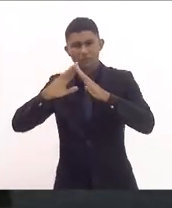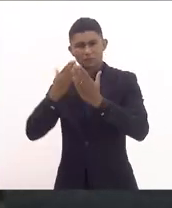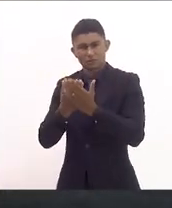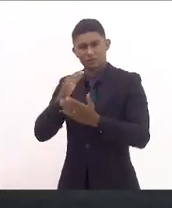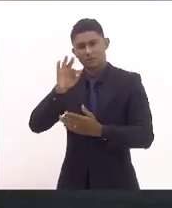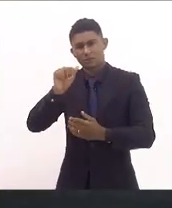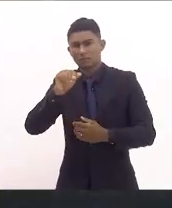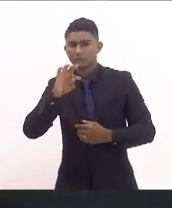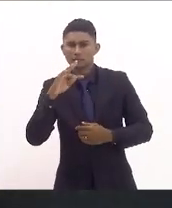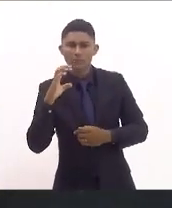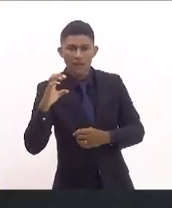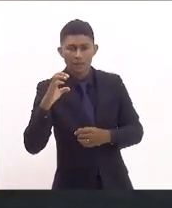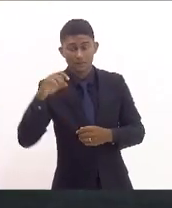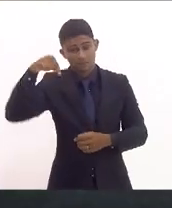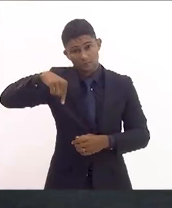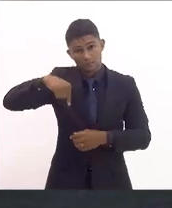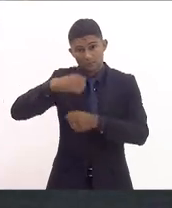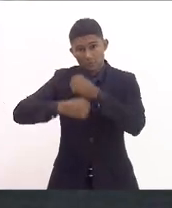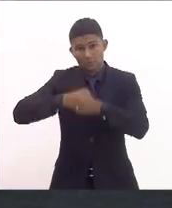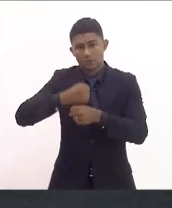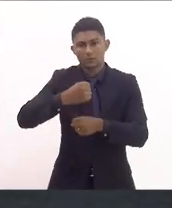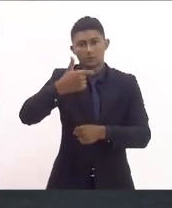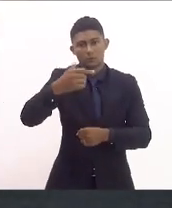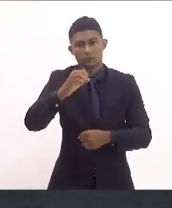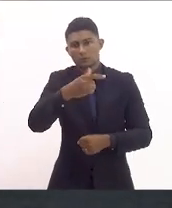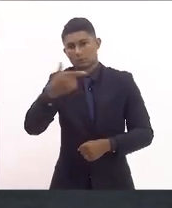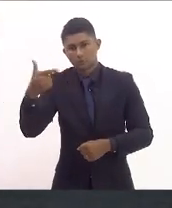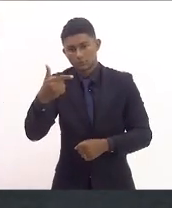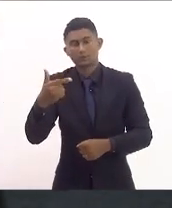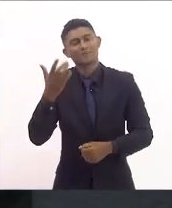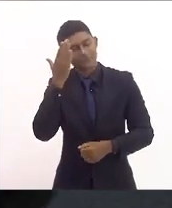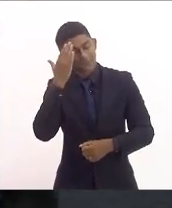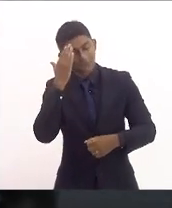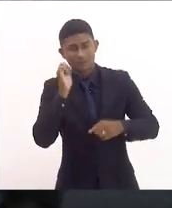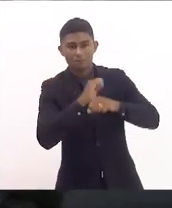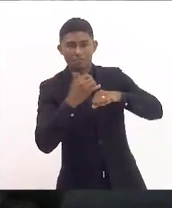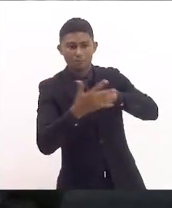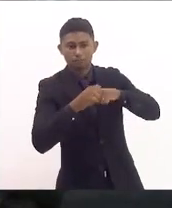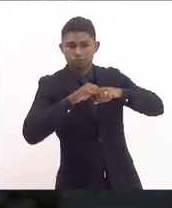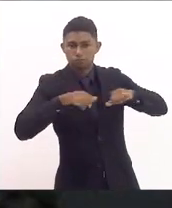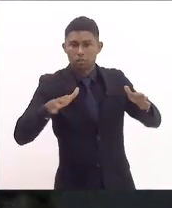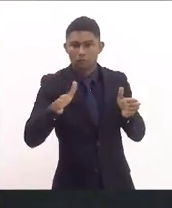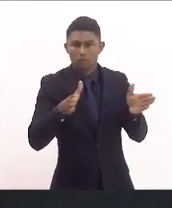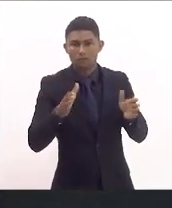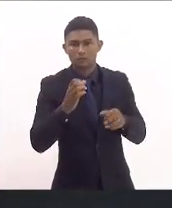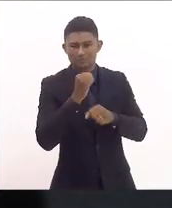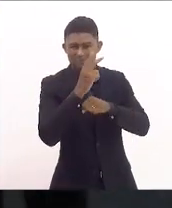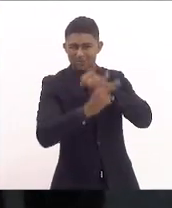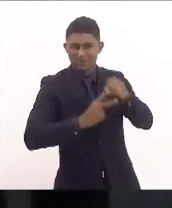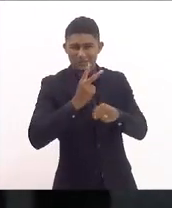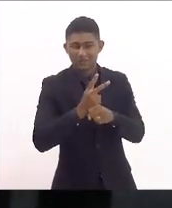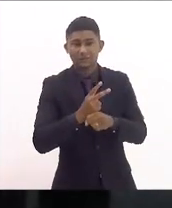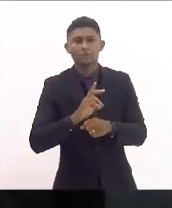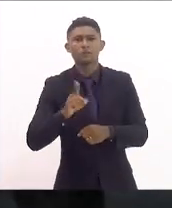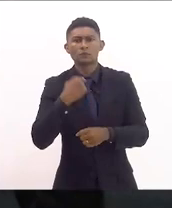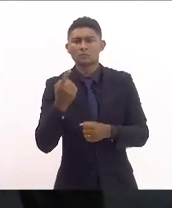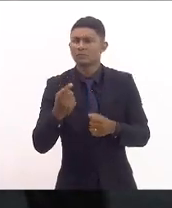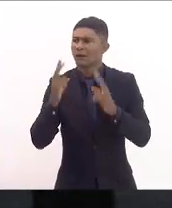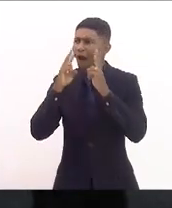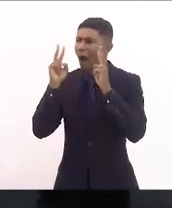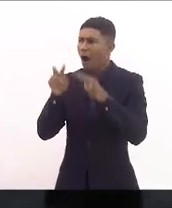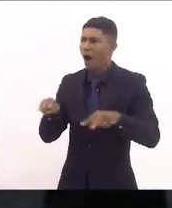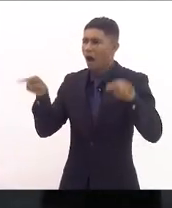nesse ano letivo de 2022 Depois de dois anos de pandemia nós temos por exemplo assistido absolutamente